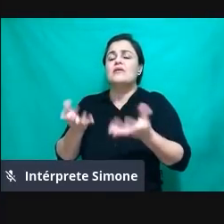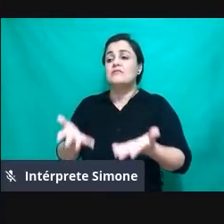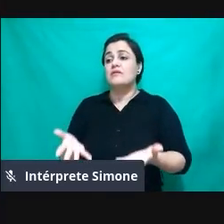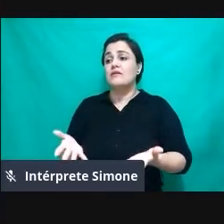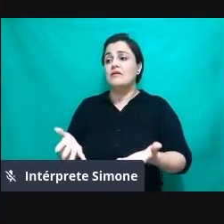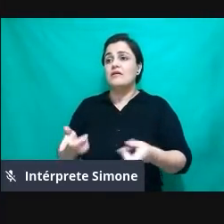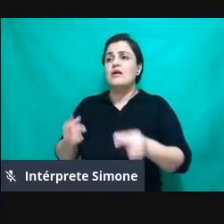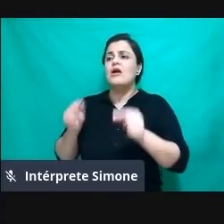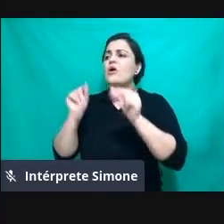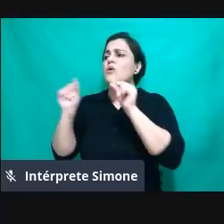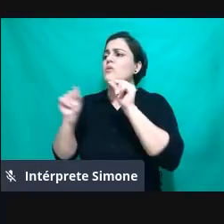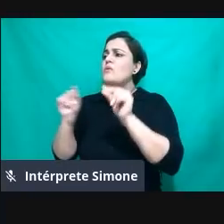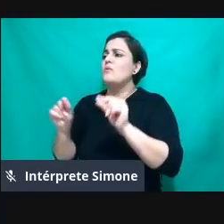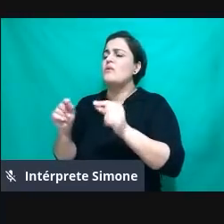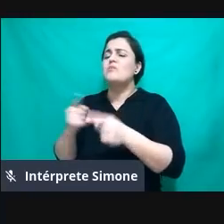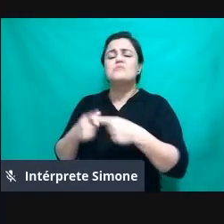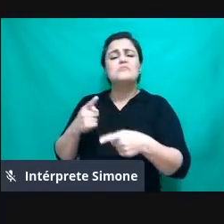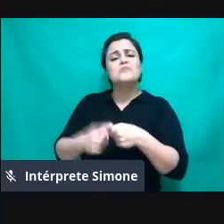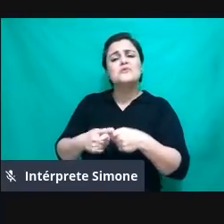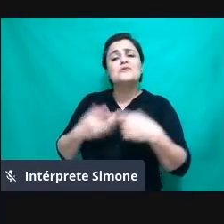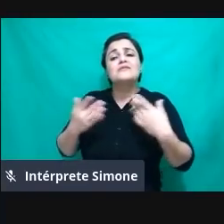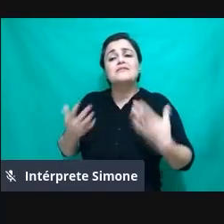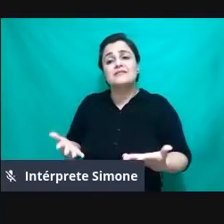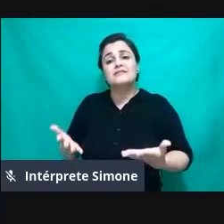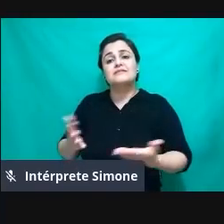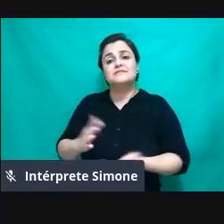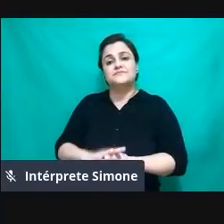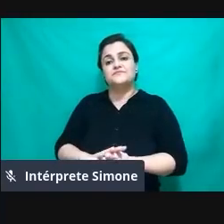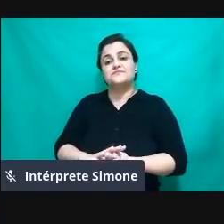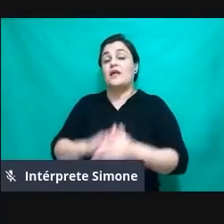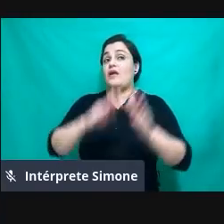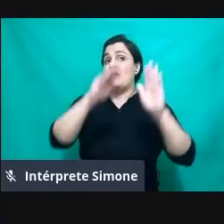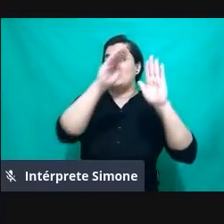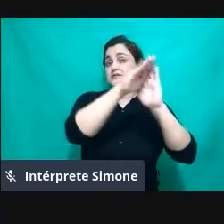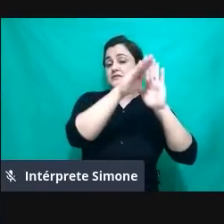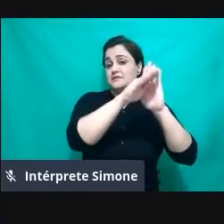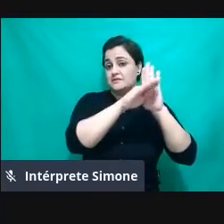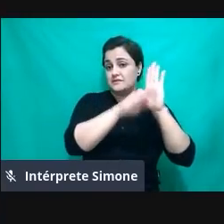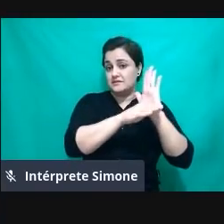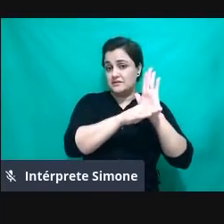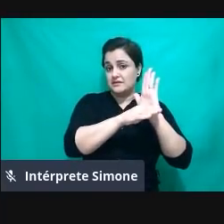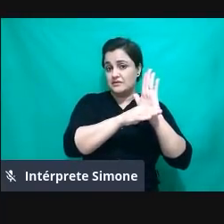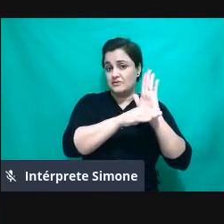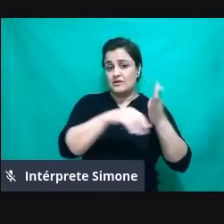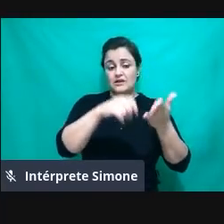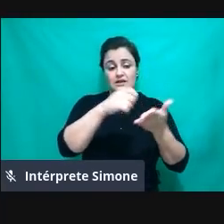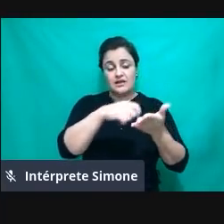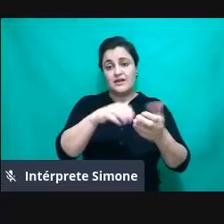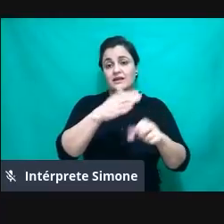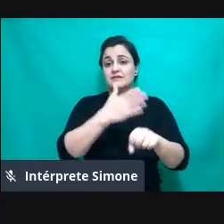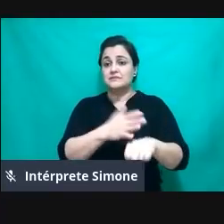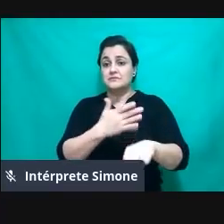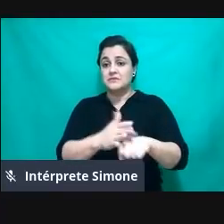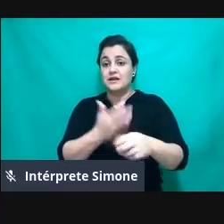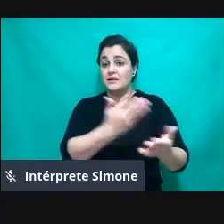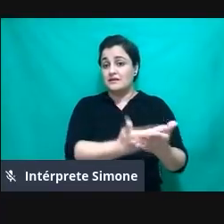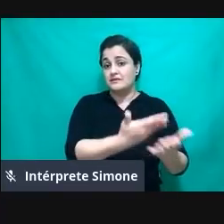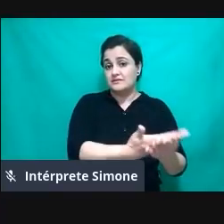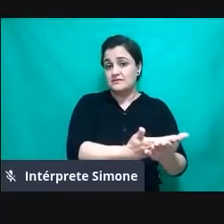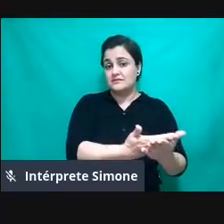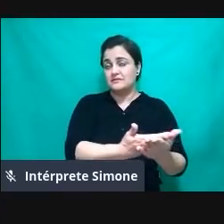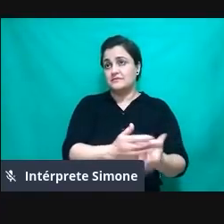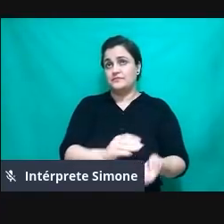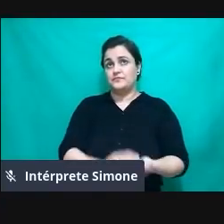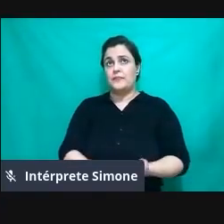em igualdade, nós não falamos em sequência, então, quando nós trabalhamos com o nosso aluno lá no 4º ano, por